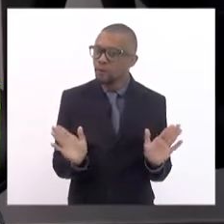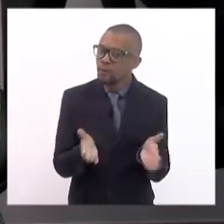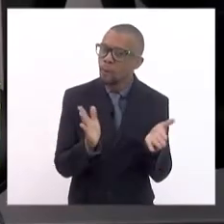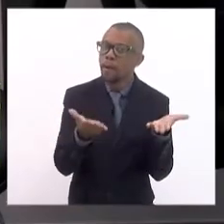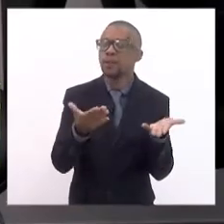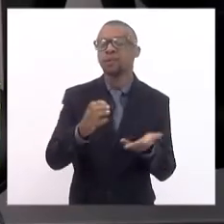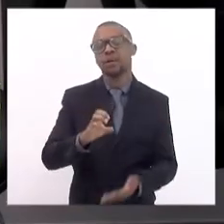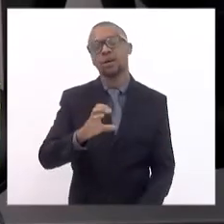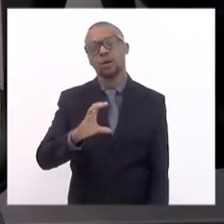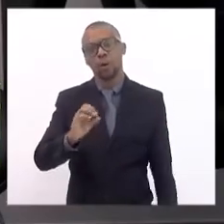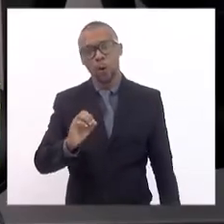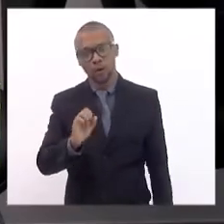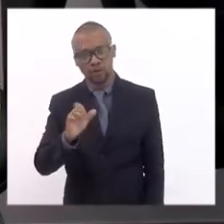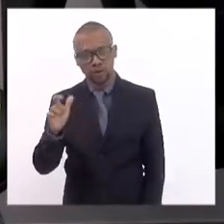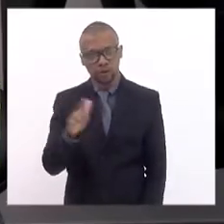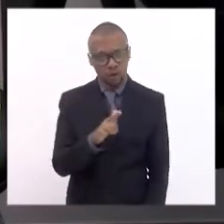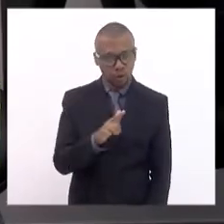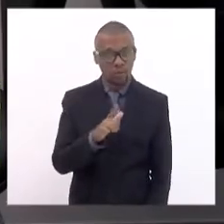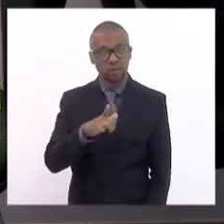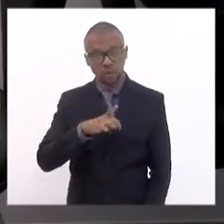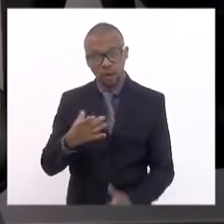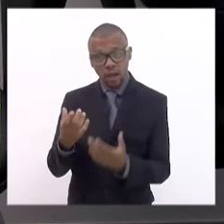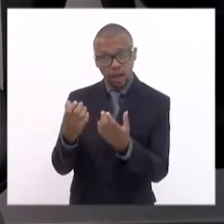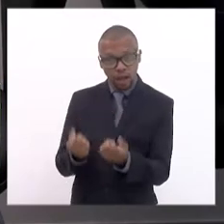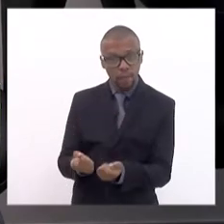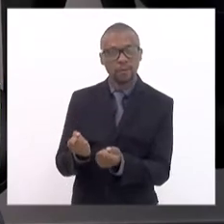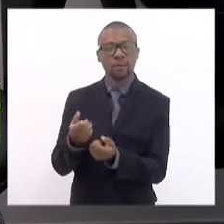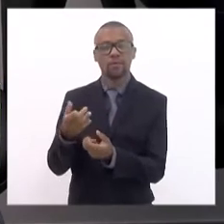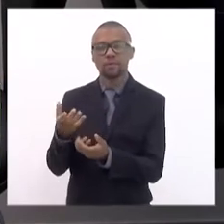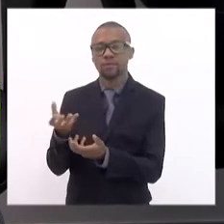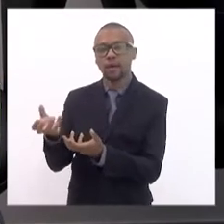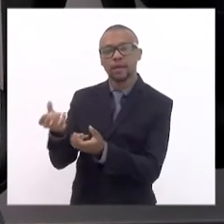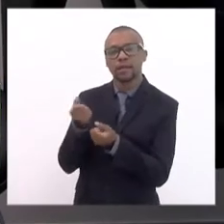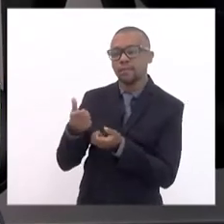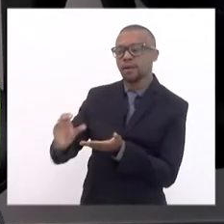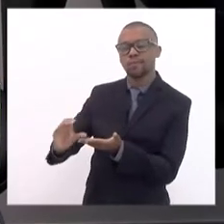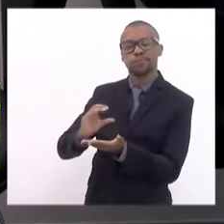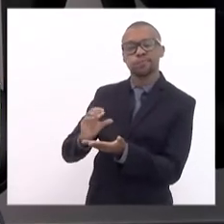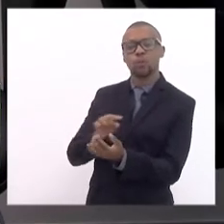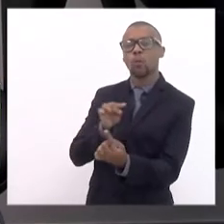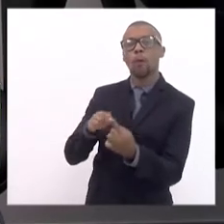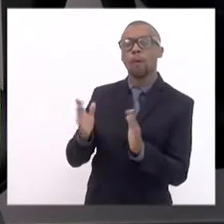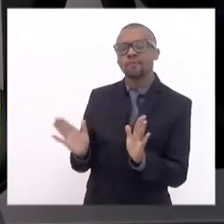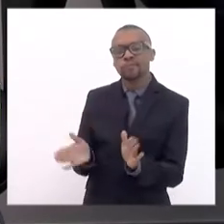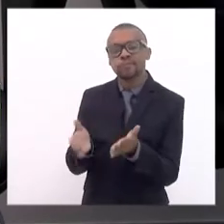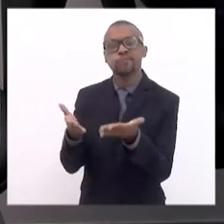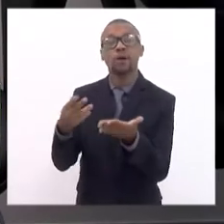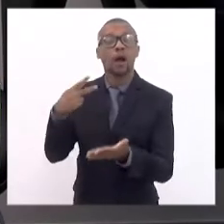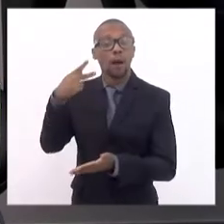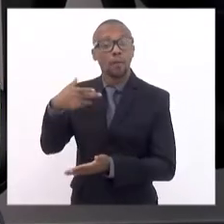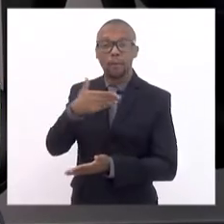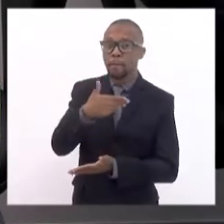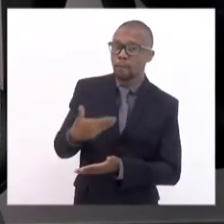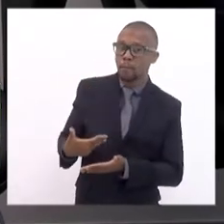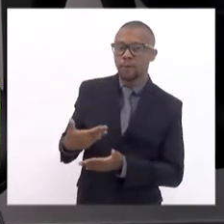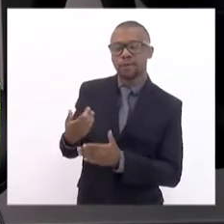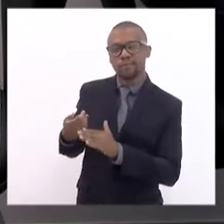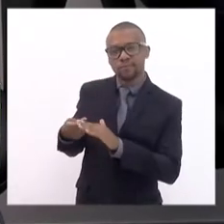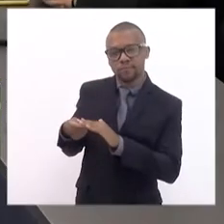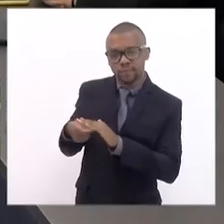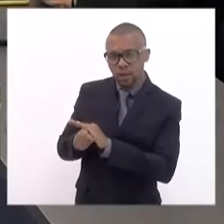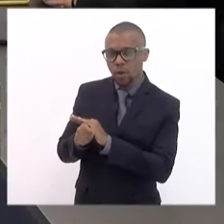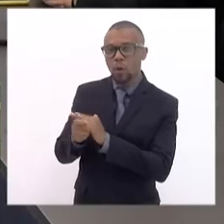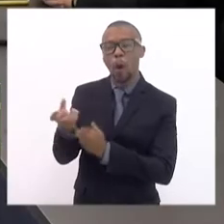completamente instituído e apto a receber receitas, que é uma maneira de impulsionar a política pública fomentada pelo fundo. Então, essa parte